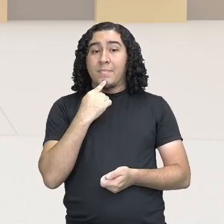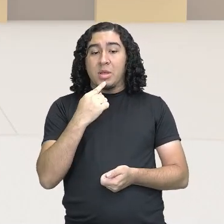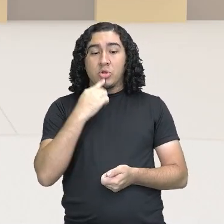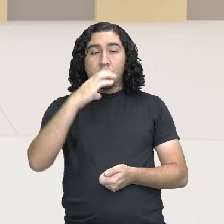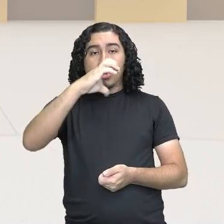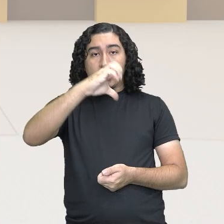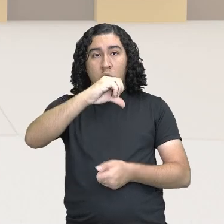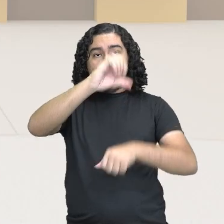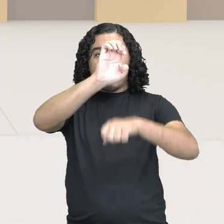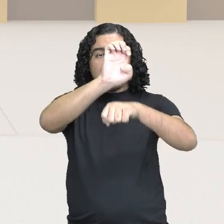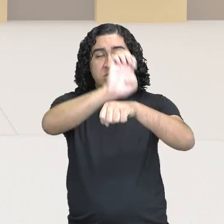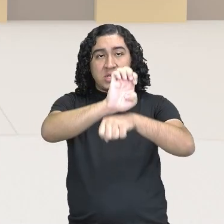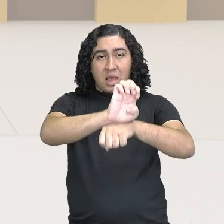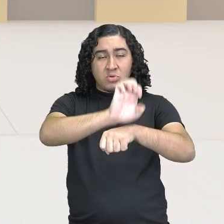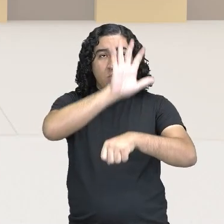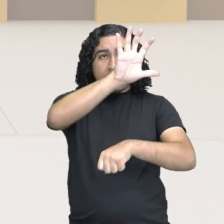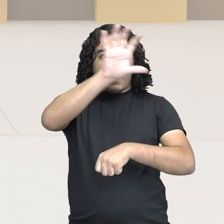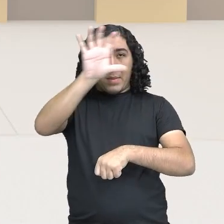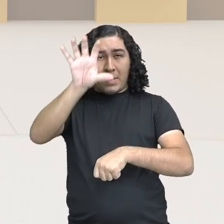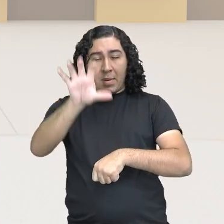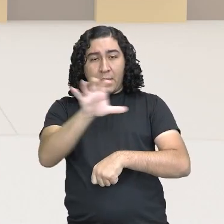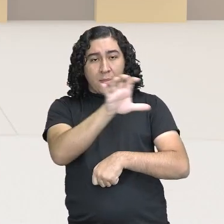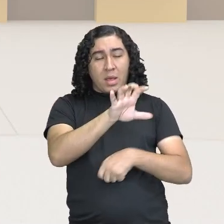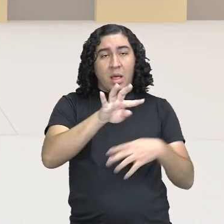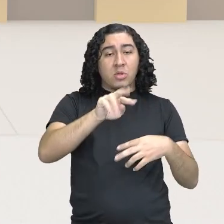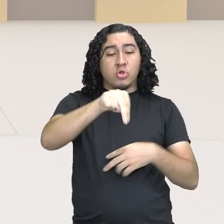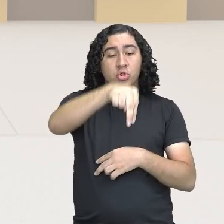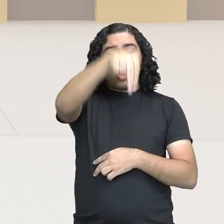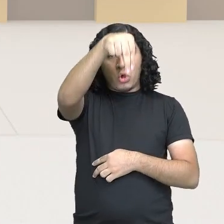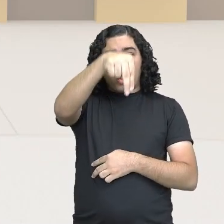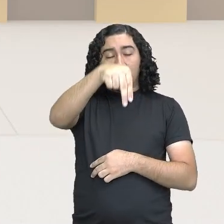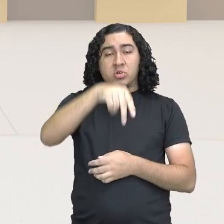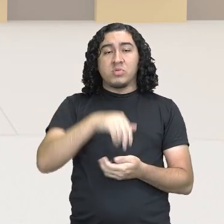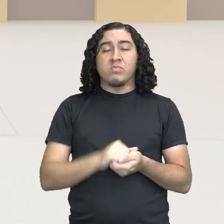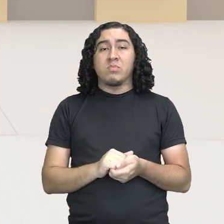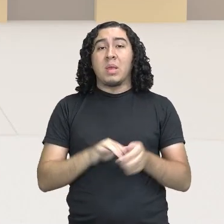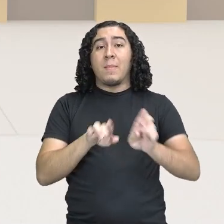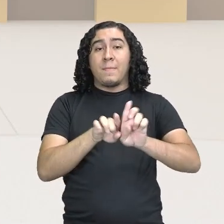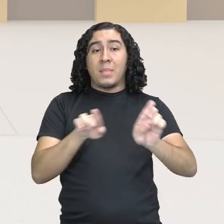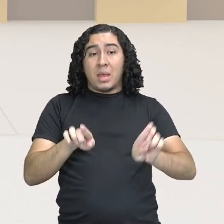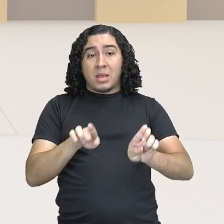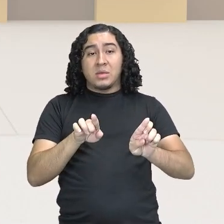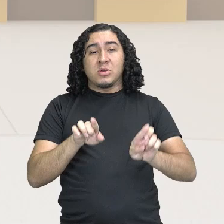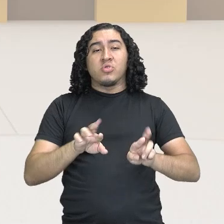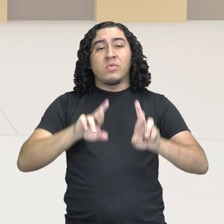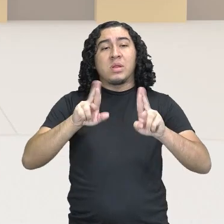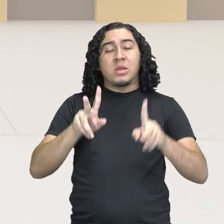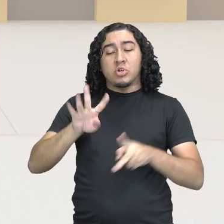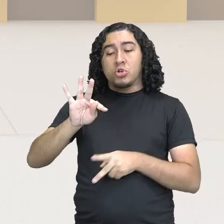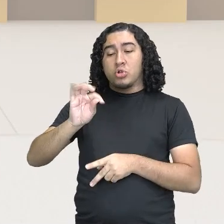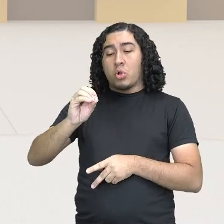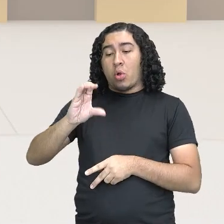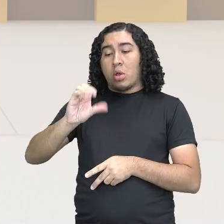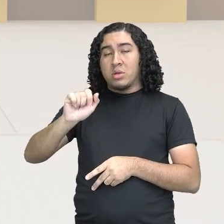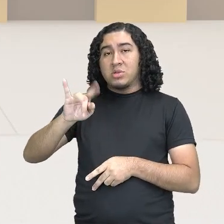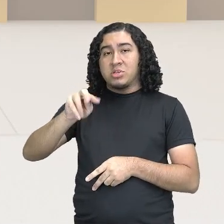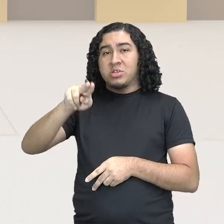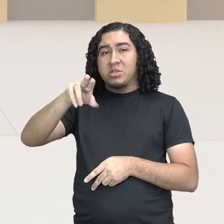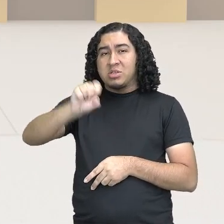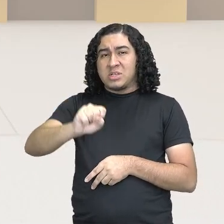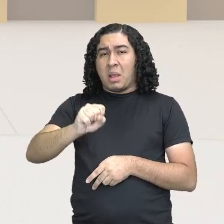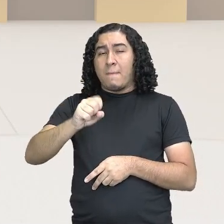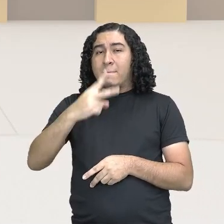os 7 estados da região norte, com exceção do Tocantins, cujo seu bioma não é